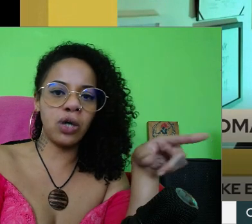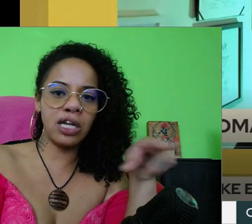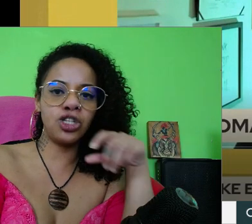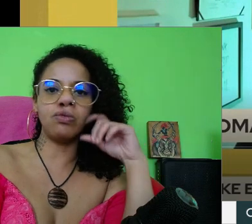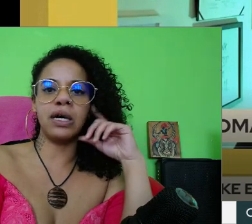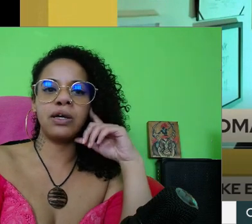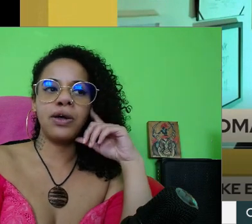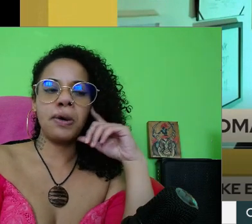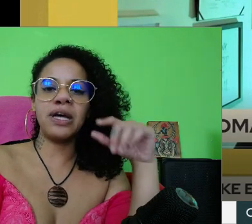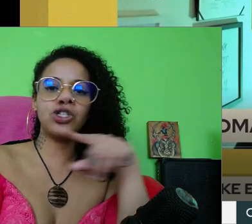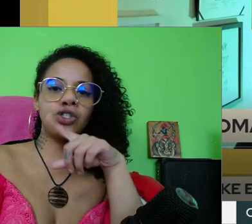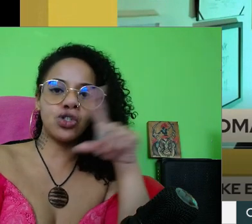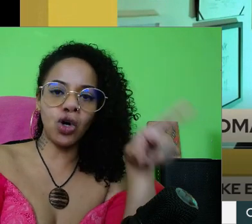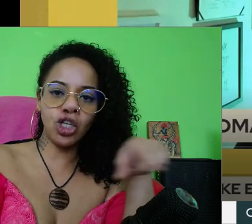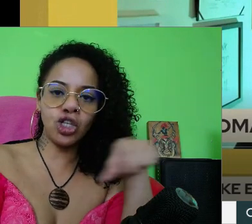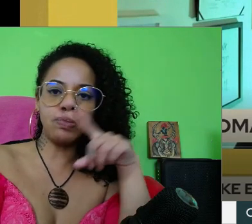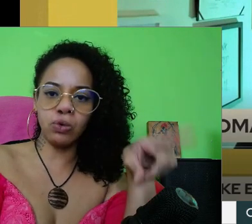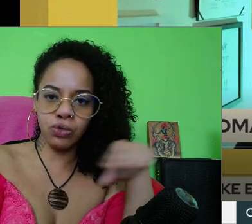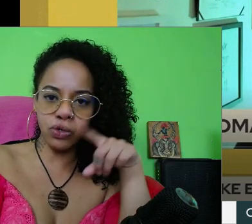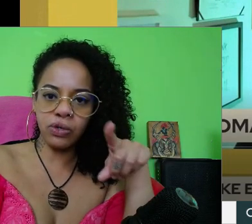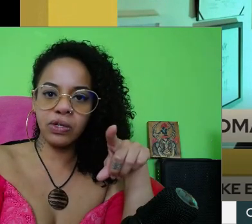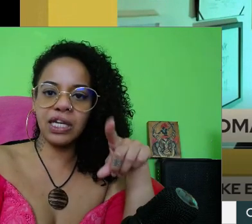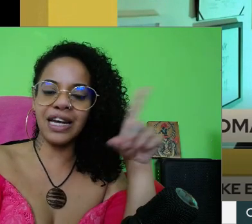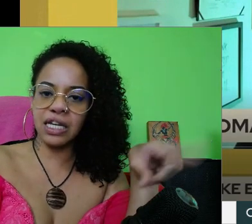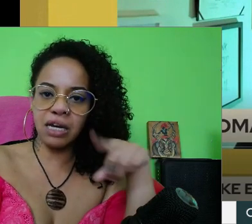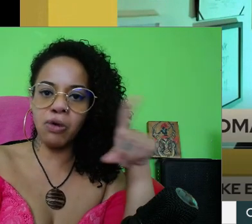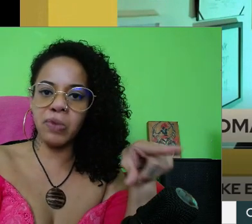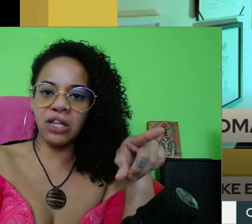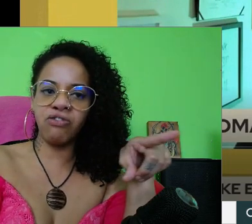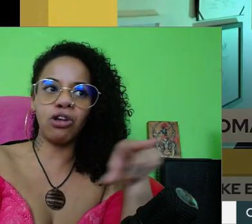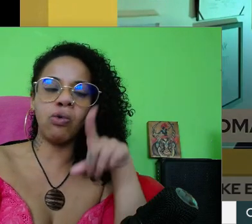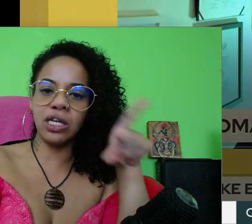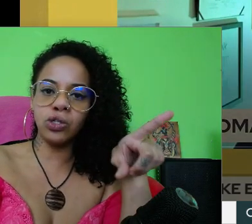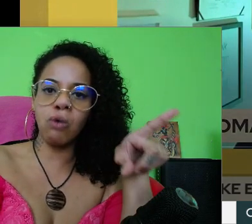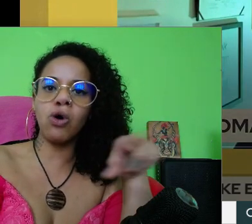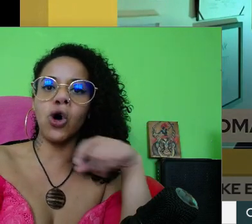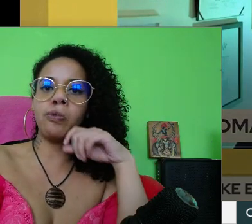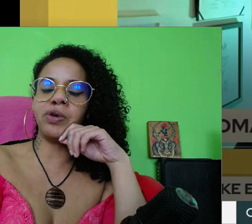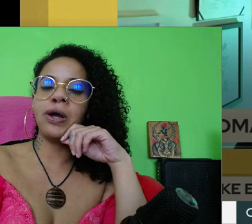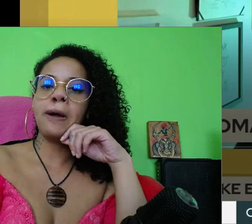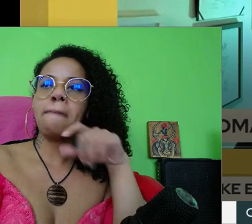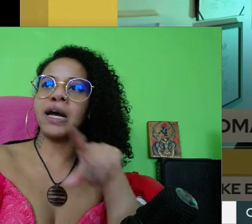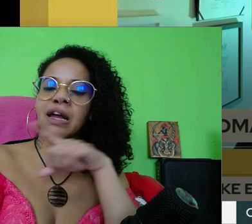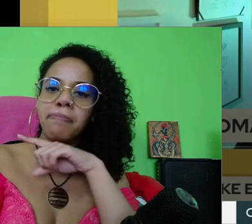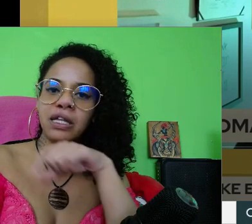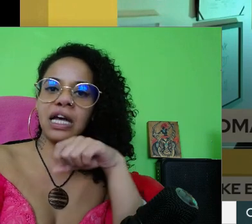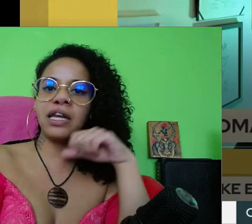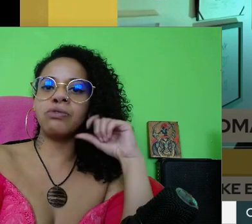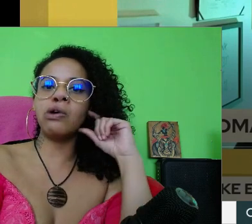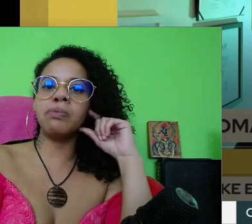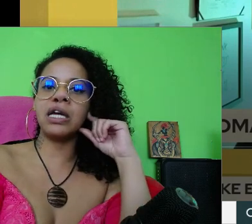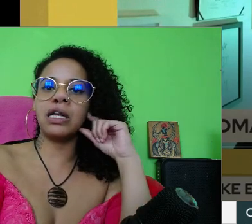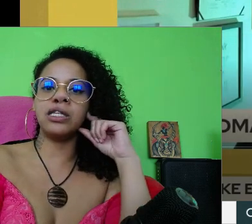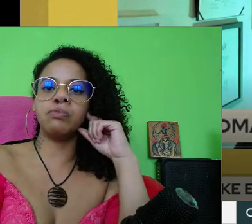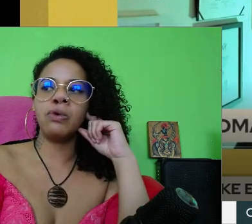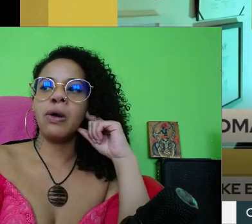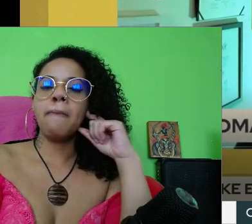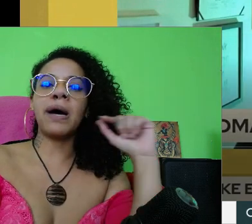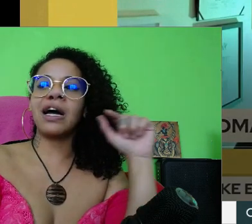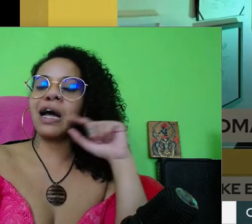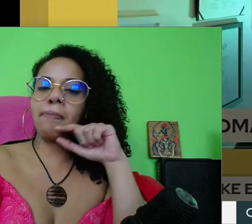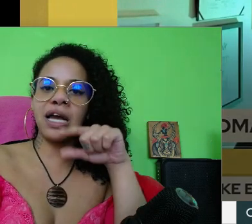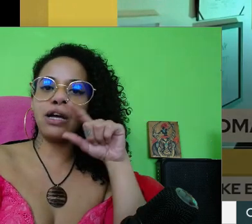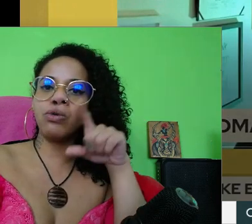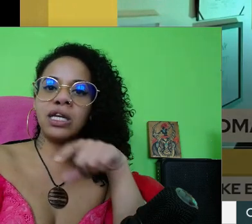atacando não só a Dilma mas todo mundo que naquele momento falou isso é um golpe para implantar em um neoliberalismo